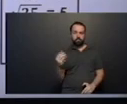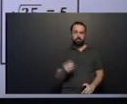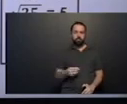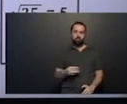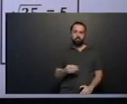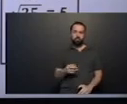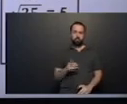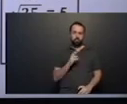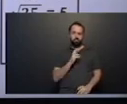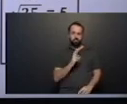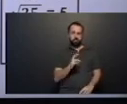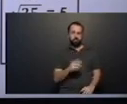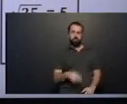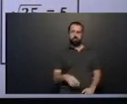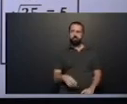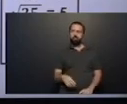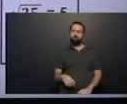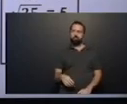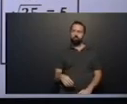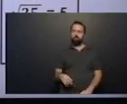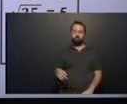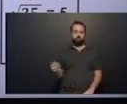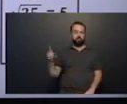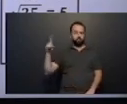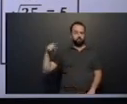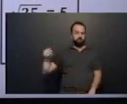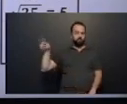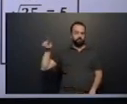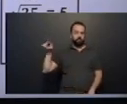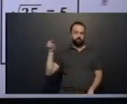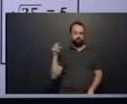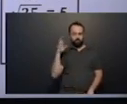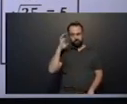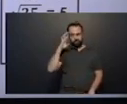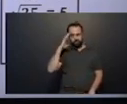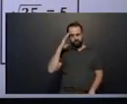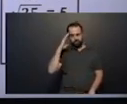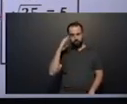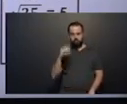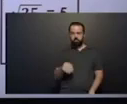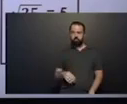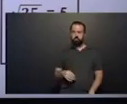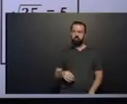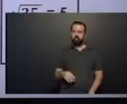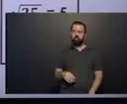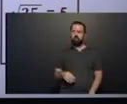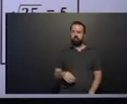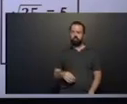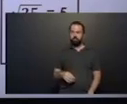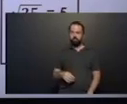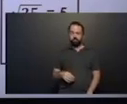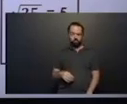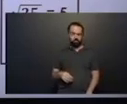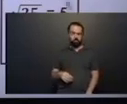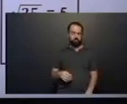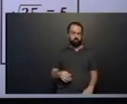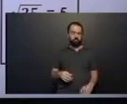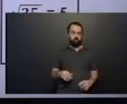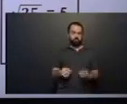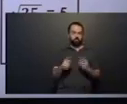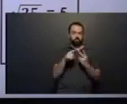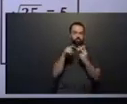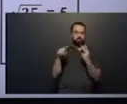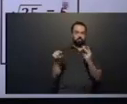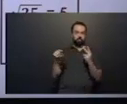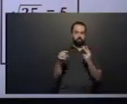Mais uma questão, e eu deixei aqui de lado, né, as raízes quadradas com os valores exatos, né,